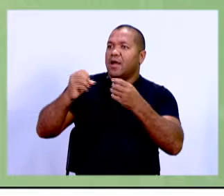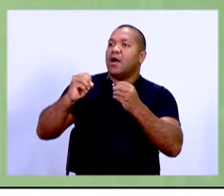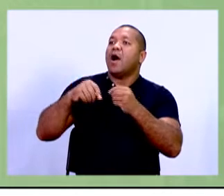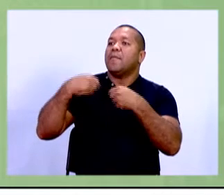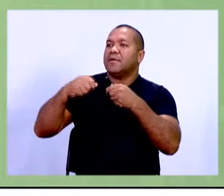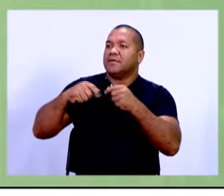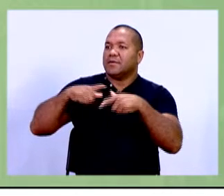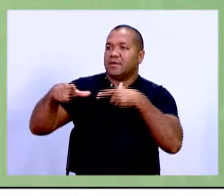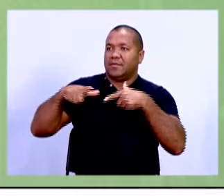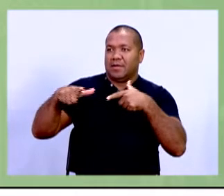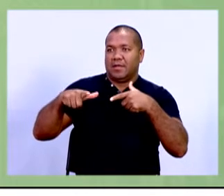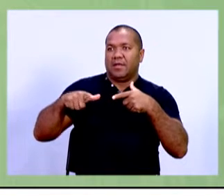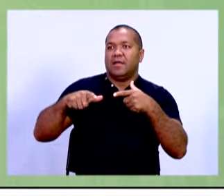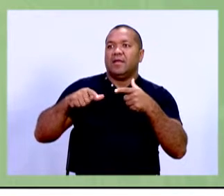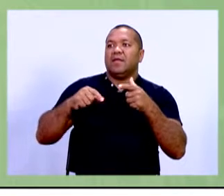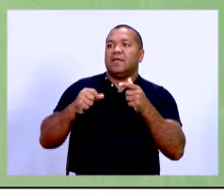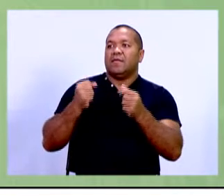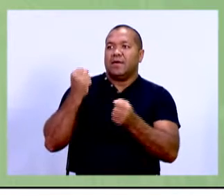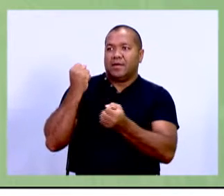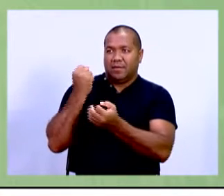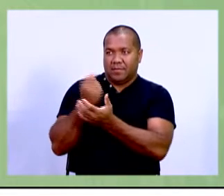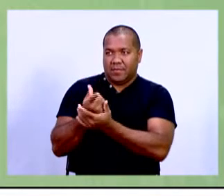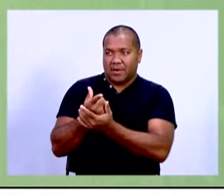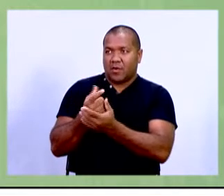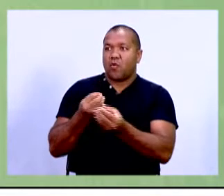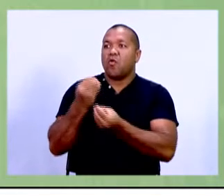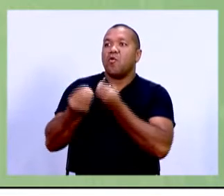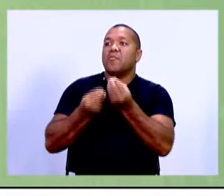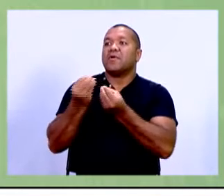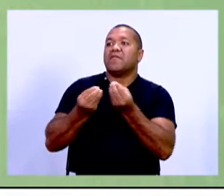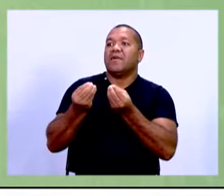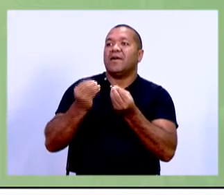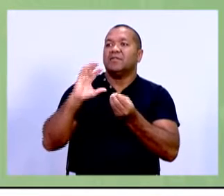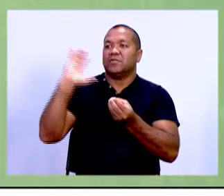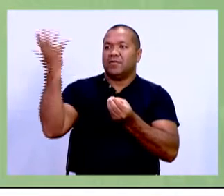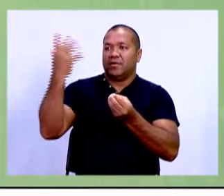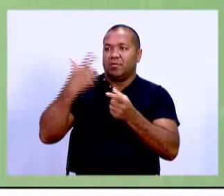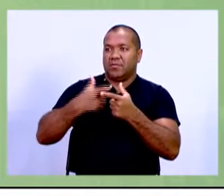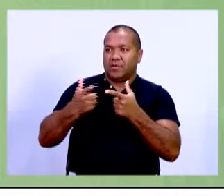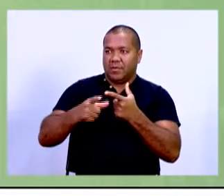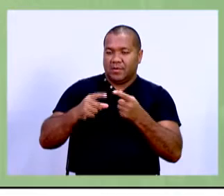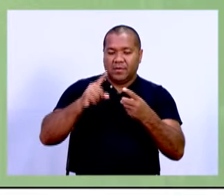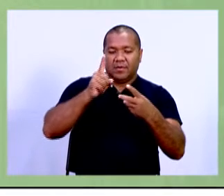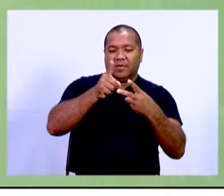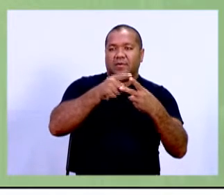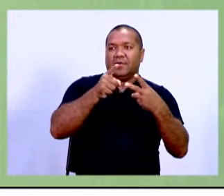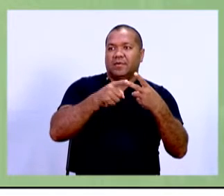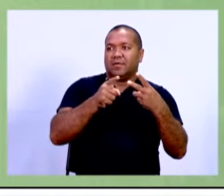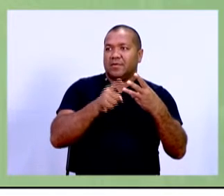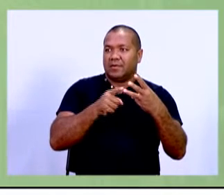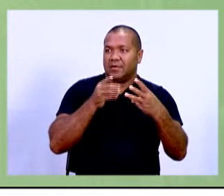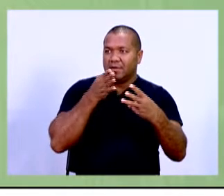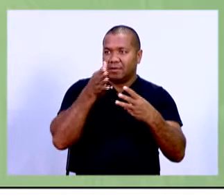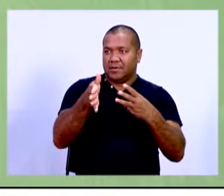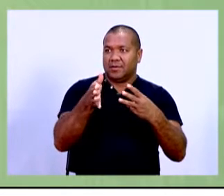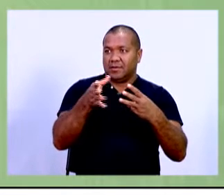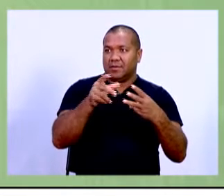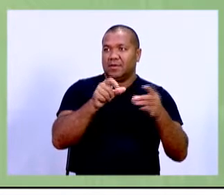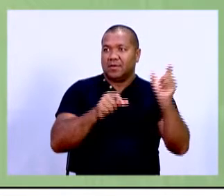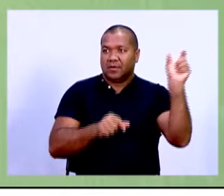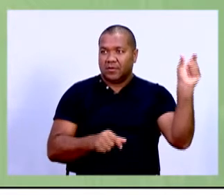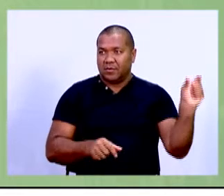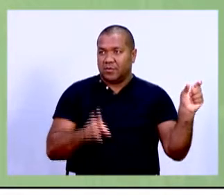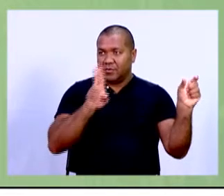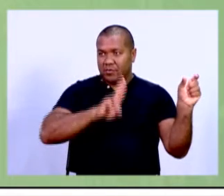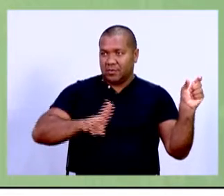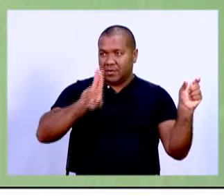vai acertar a solução e qualificar. Então, esses são os 3 acessos que o cliente, o